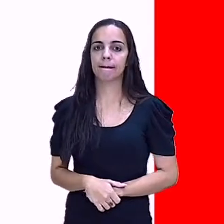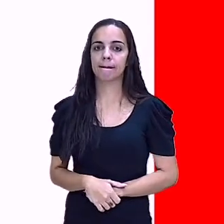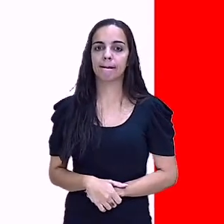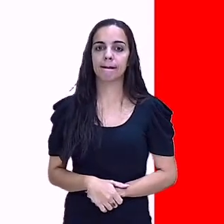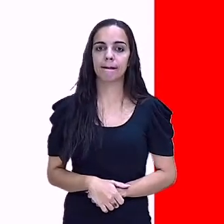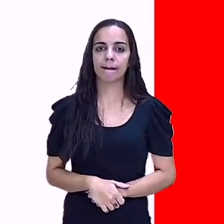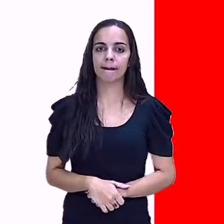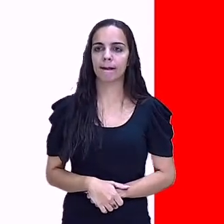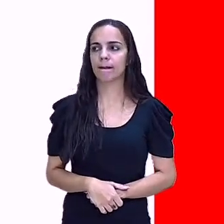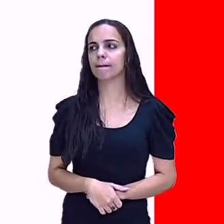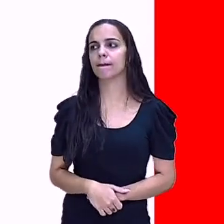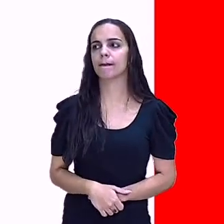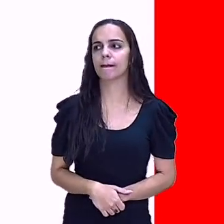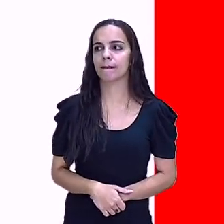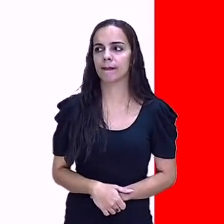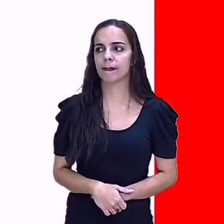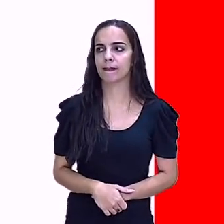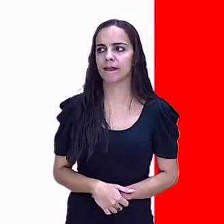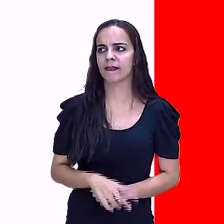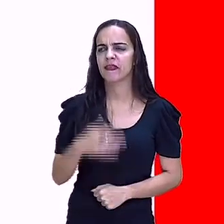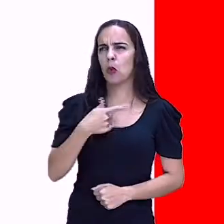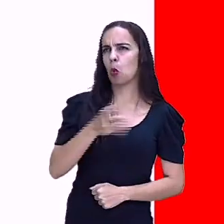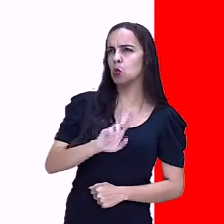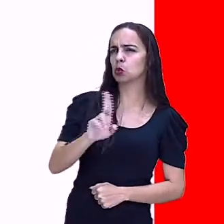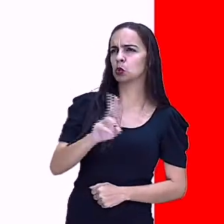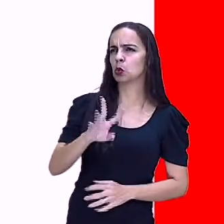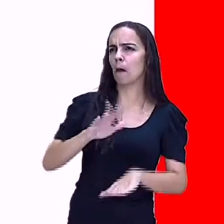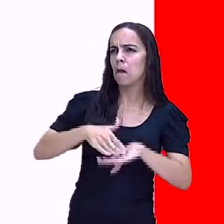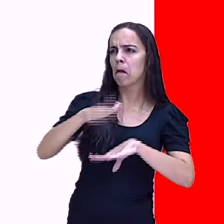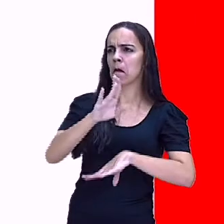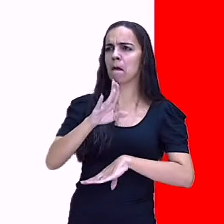e um dos nomes mais